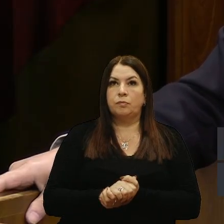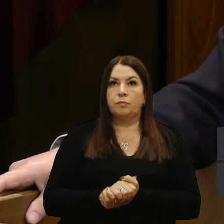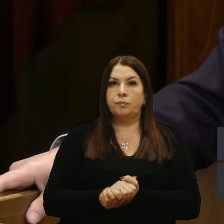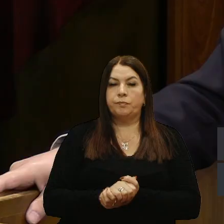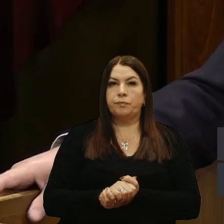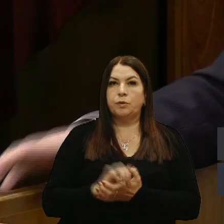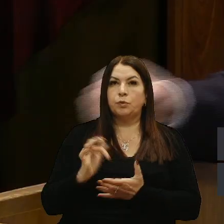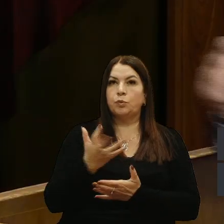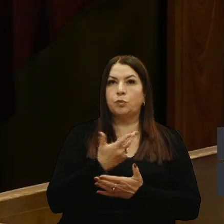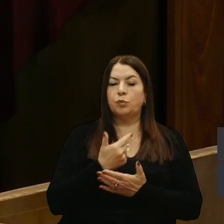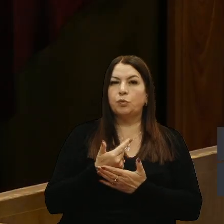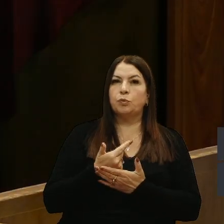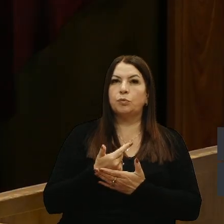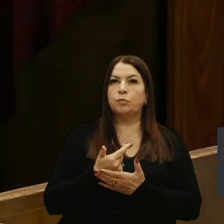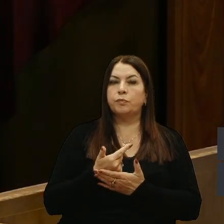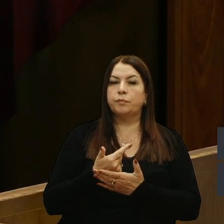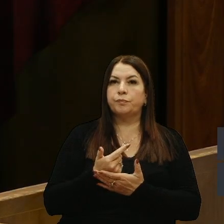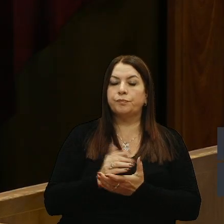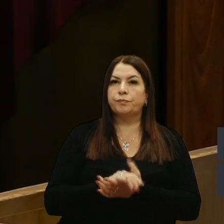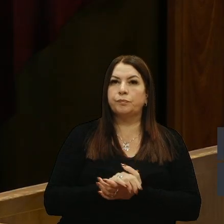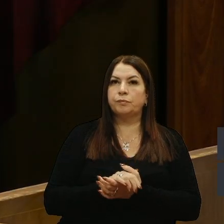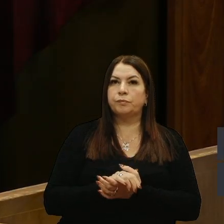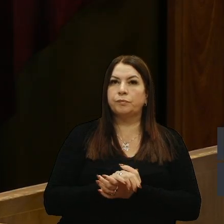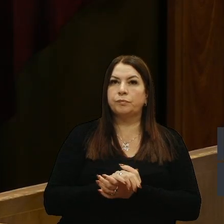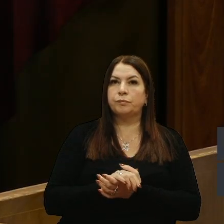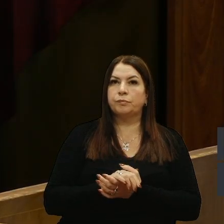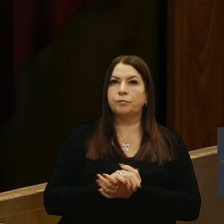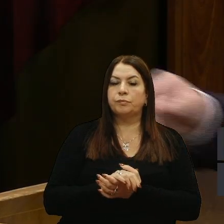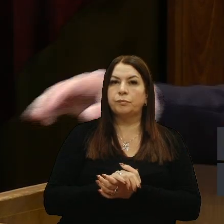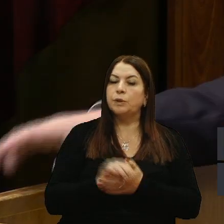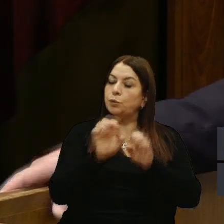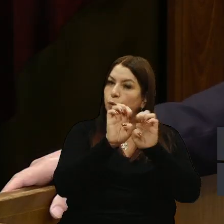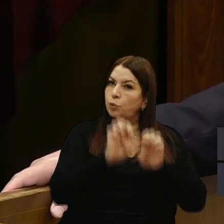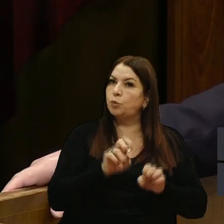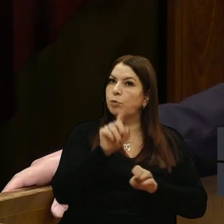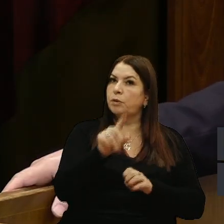com toda a staff da Associação